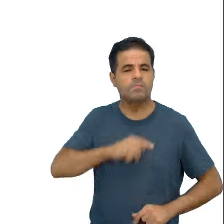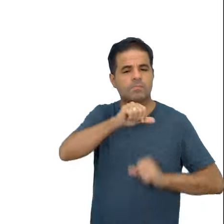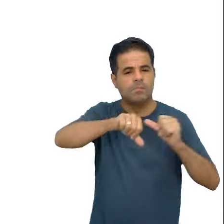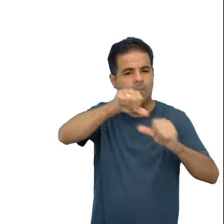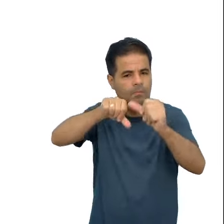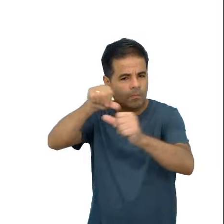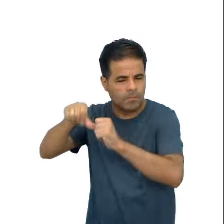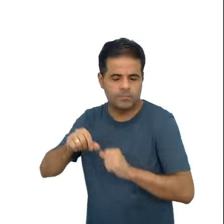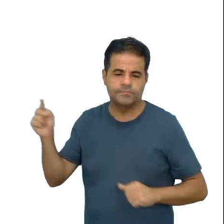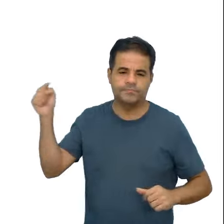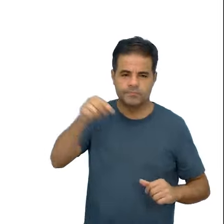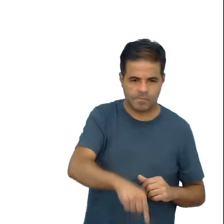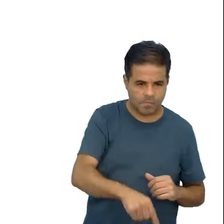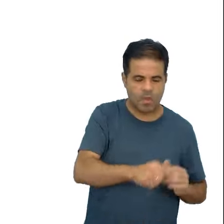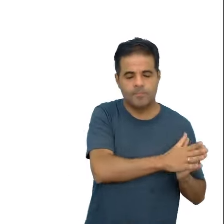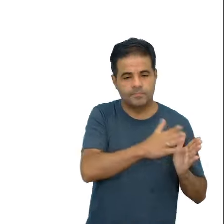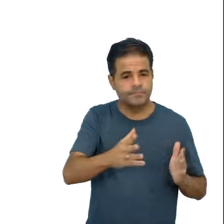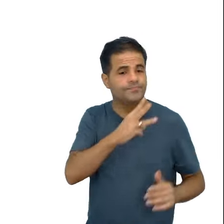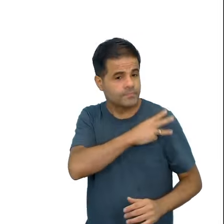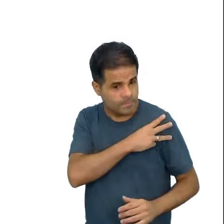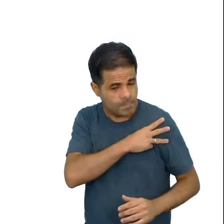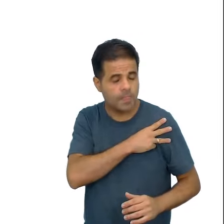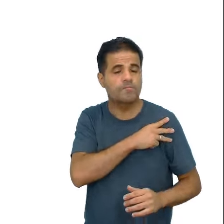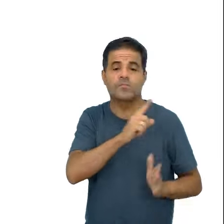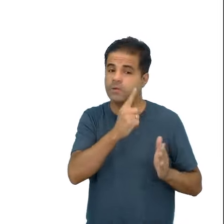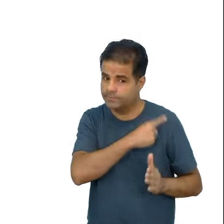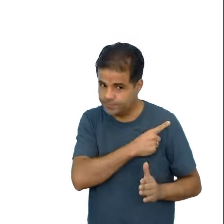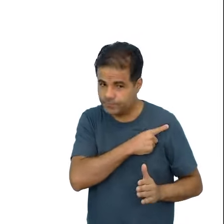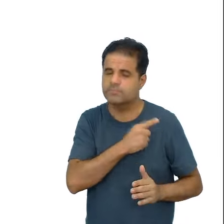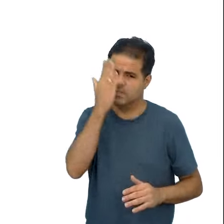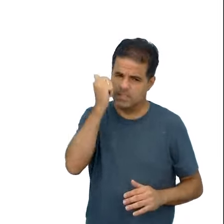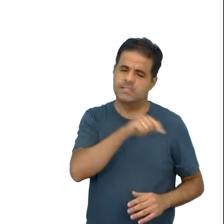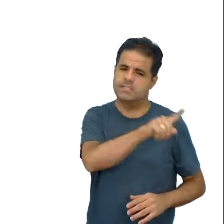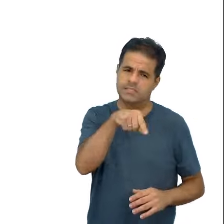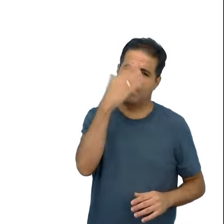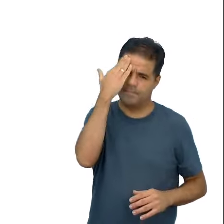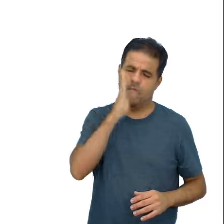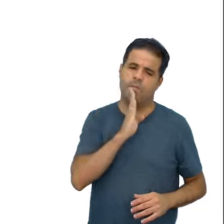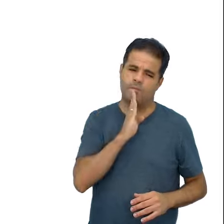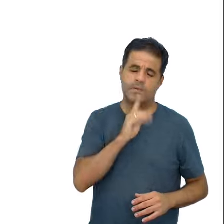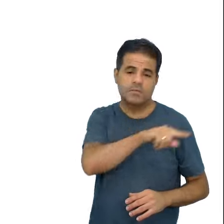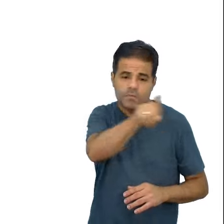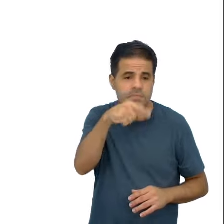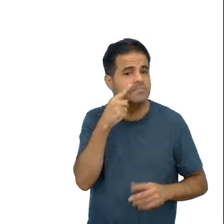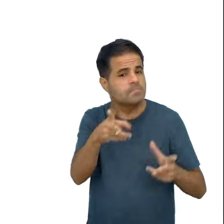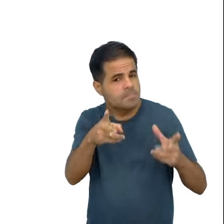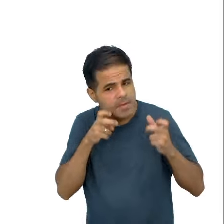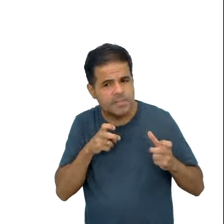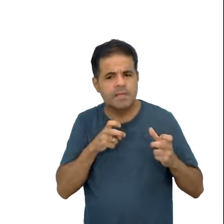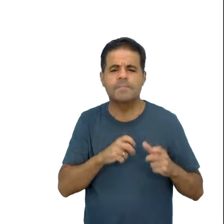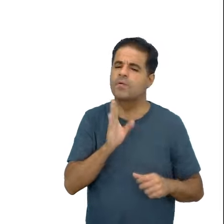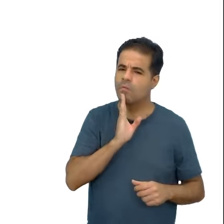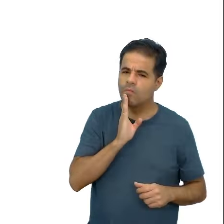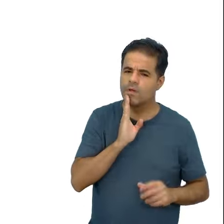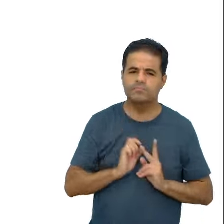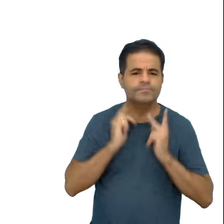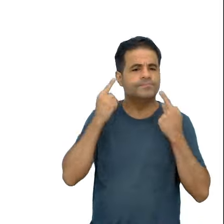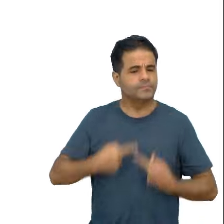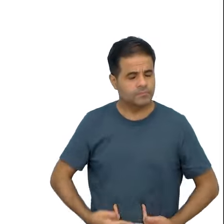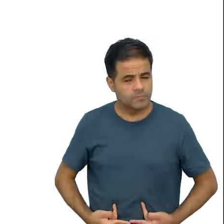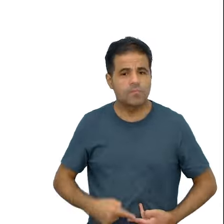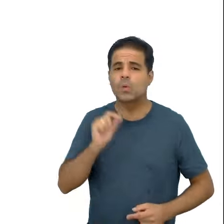transformações. Quem está aqui trabalhando na 3ª e está trabalhando na 1ª série sabe disso. Então, para eles reconhecerem, eu estou iniciando esse reconhecimento